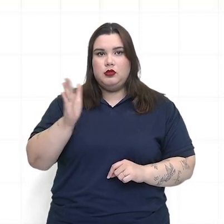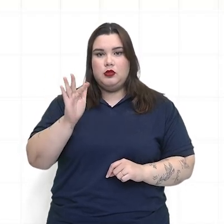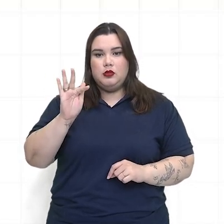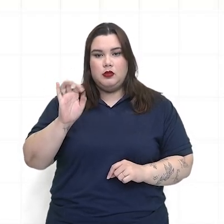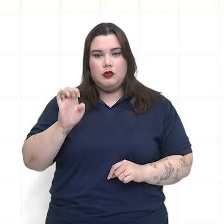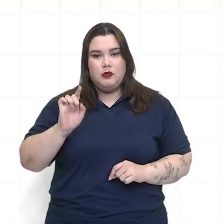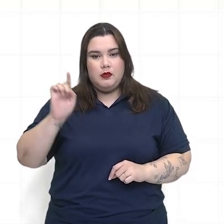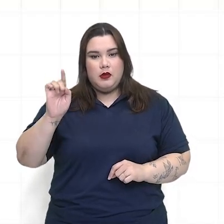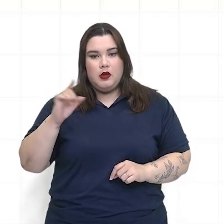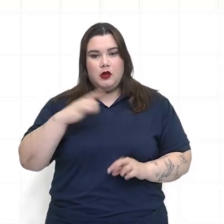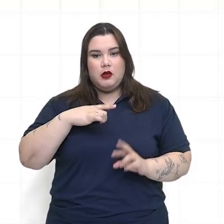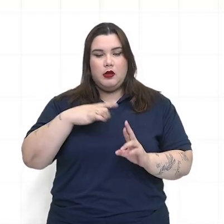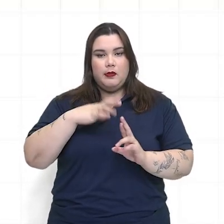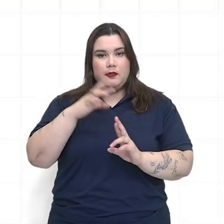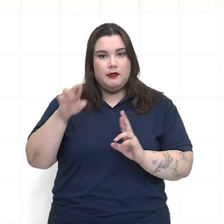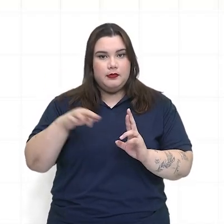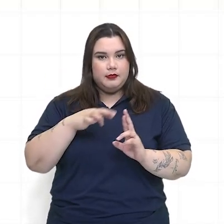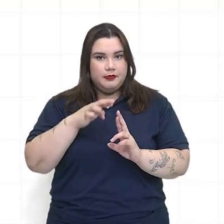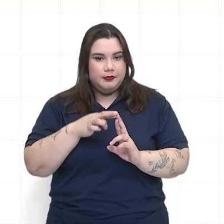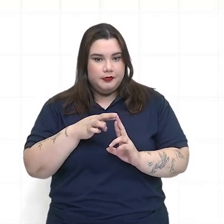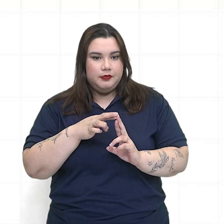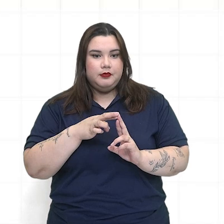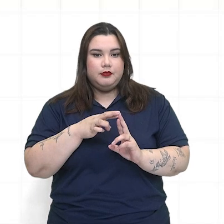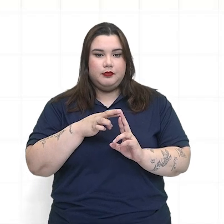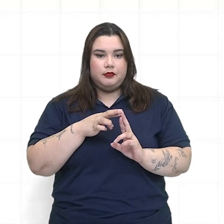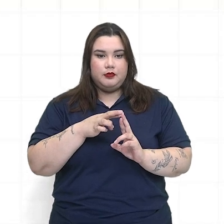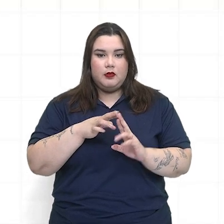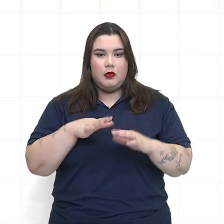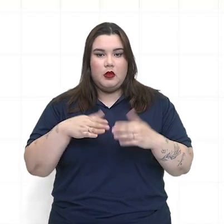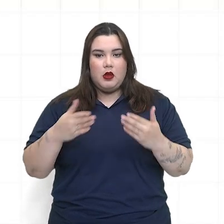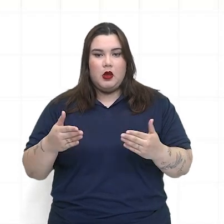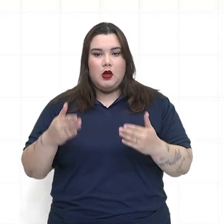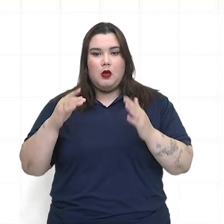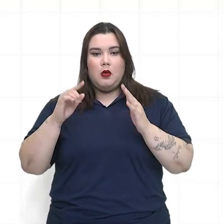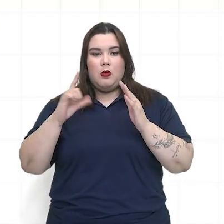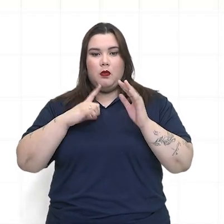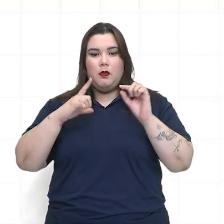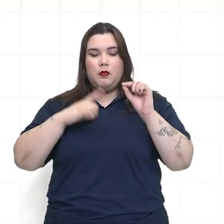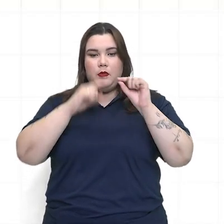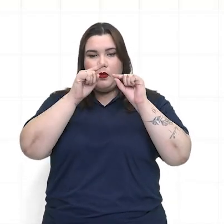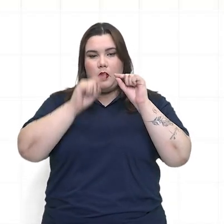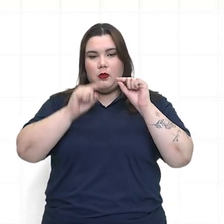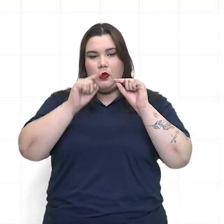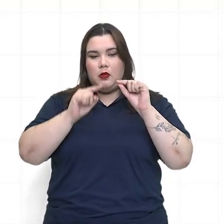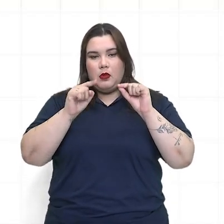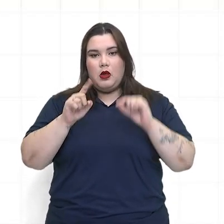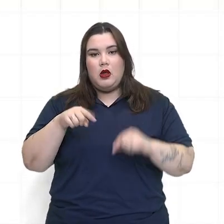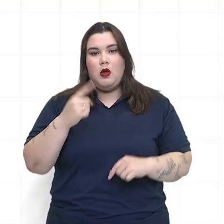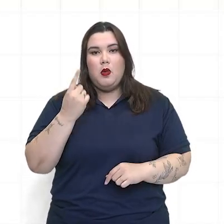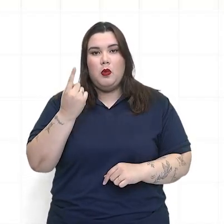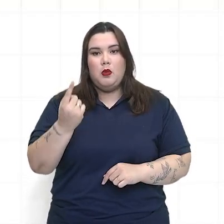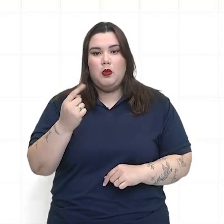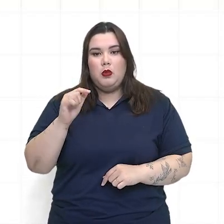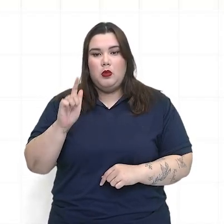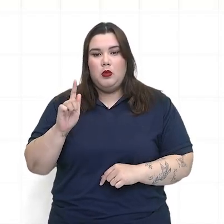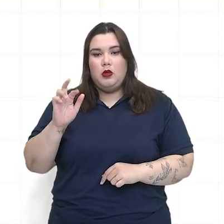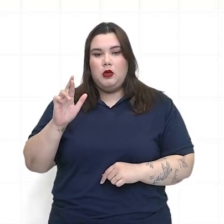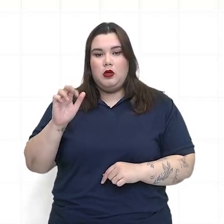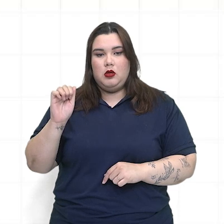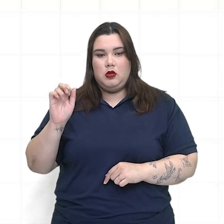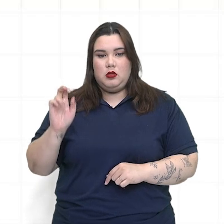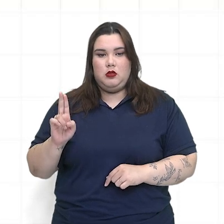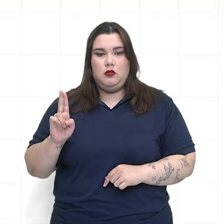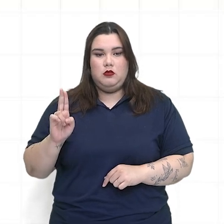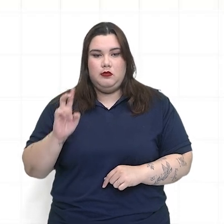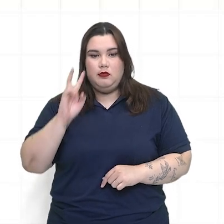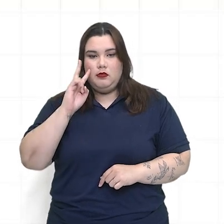pegar a nossa referência. E aqui, cada pontinho desse está contando 1 grau. Vejam que daqui para